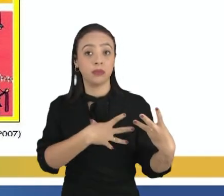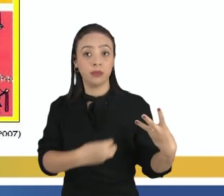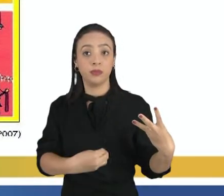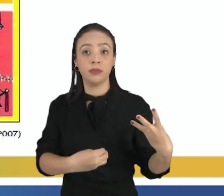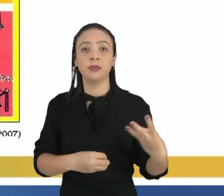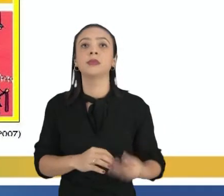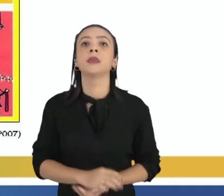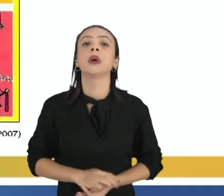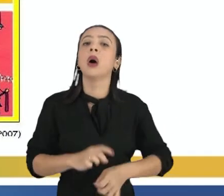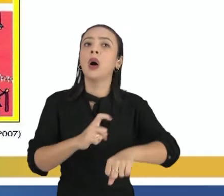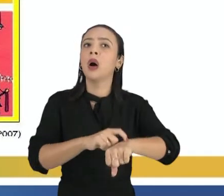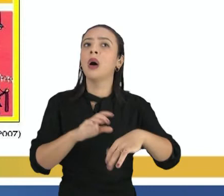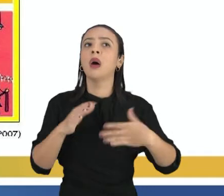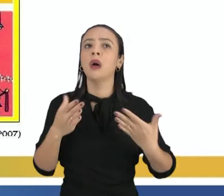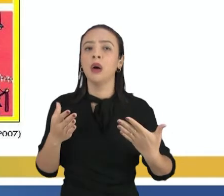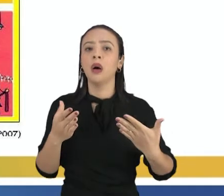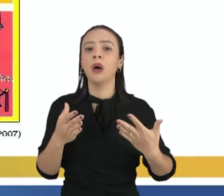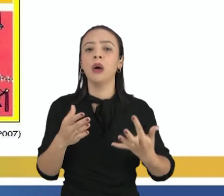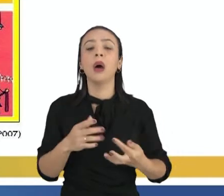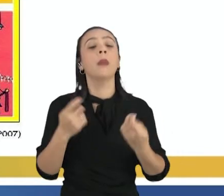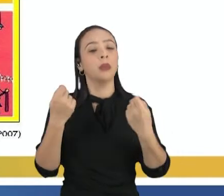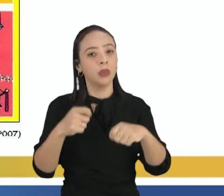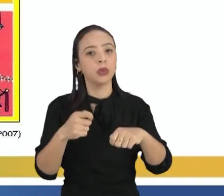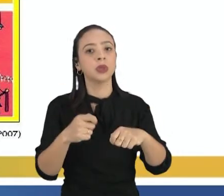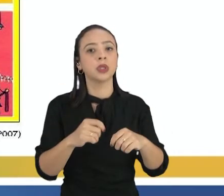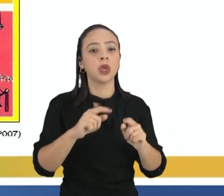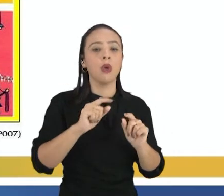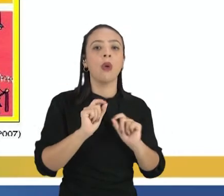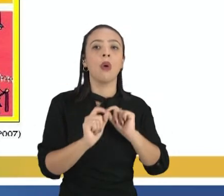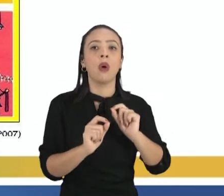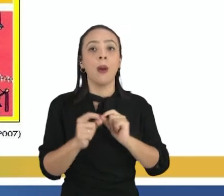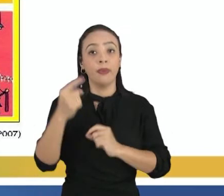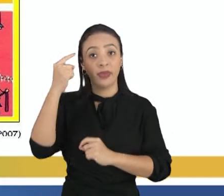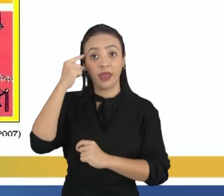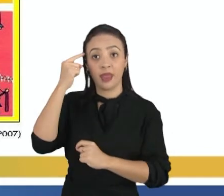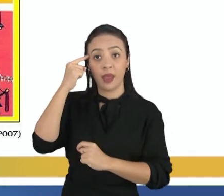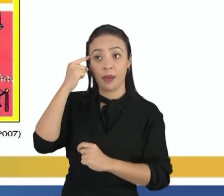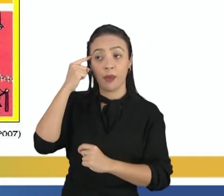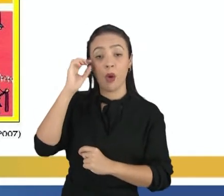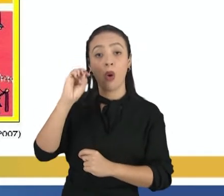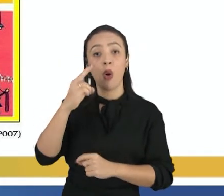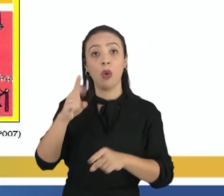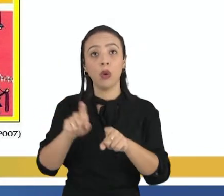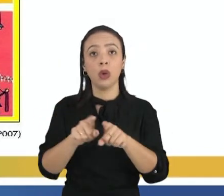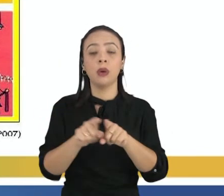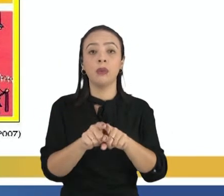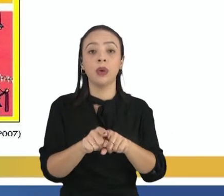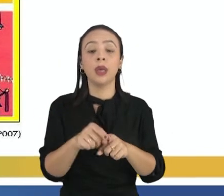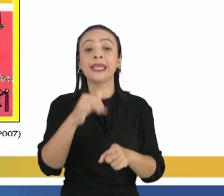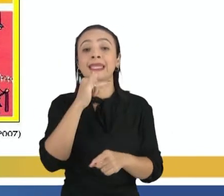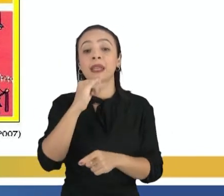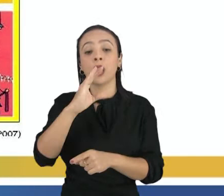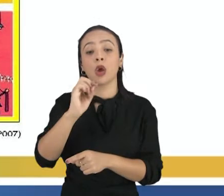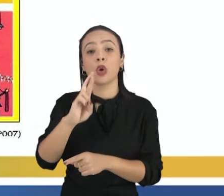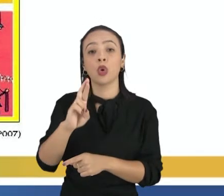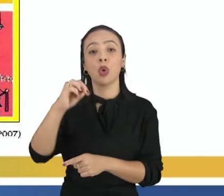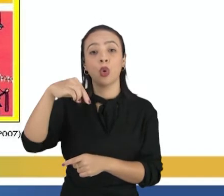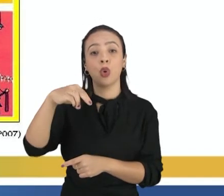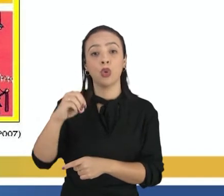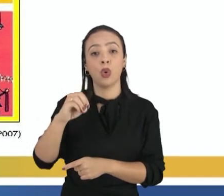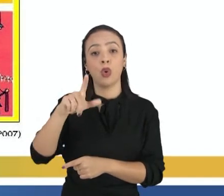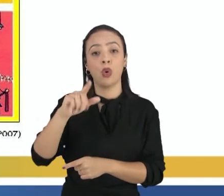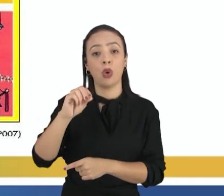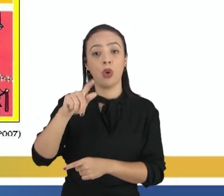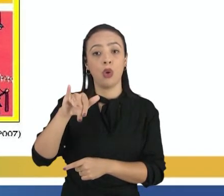O tempo na narrativa ele pode ser cronológico ou psicológico. Nesse caso, o tempo é cronológico. O próprio